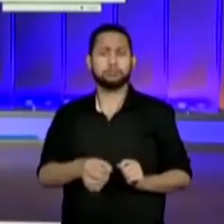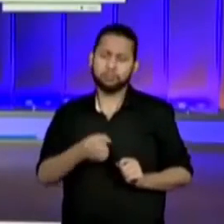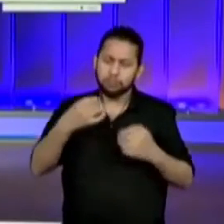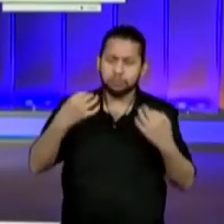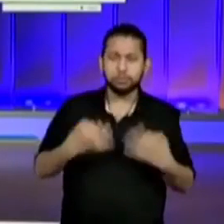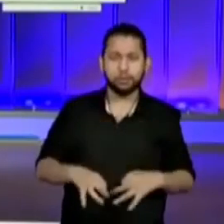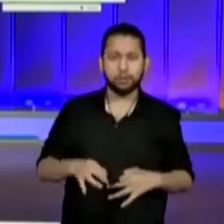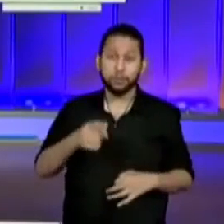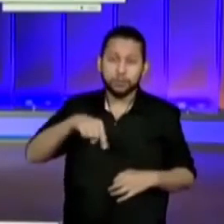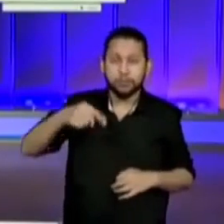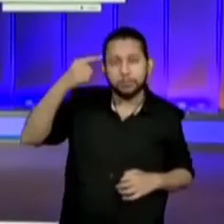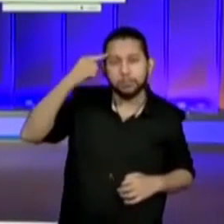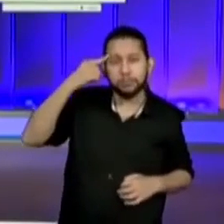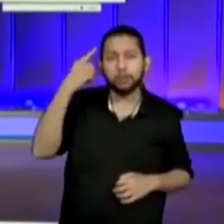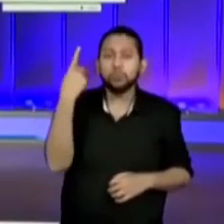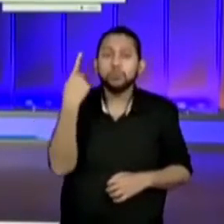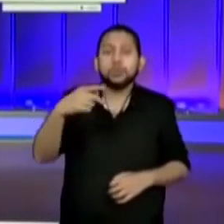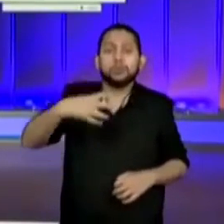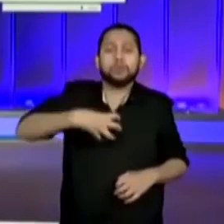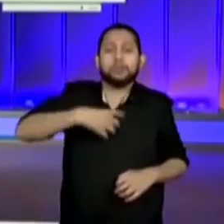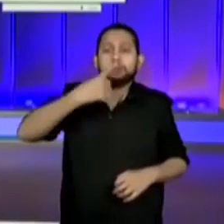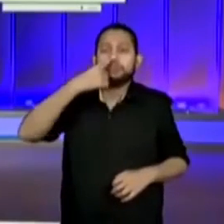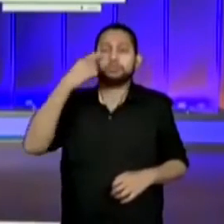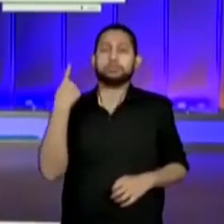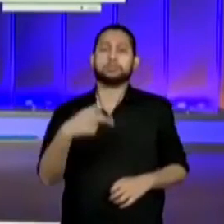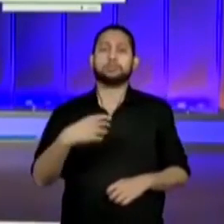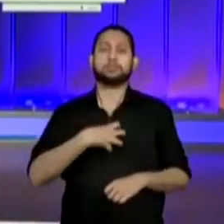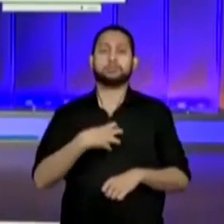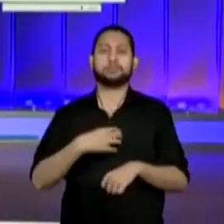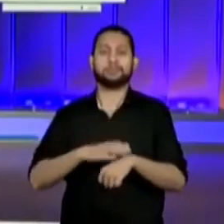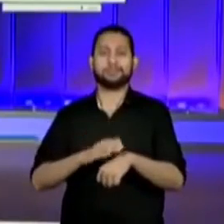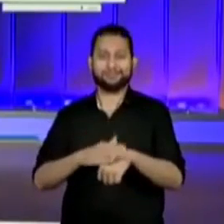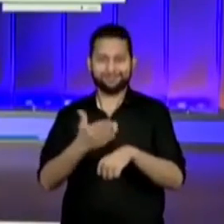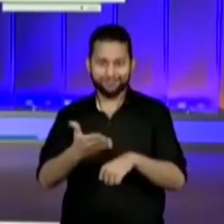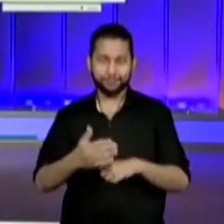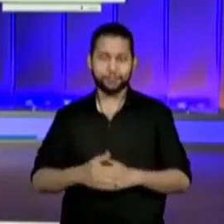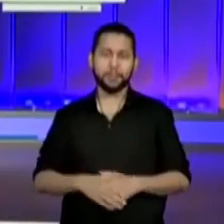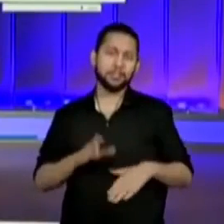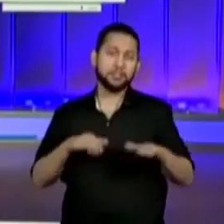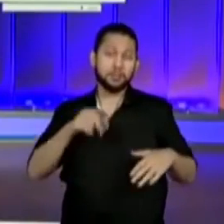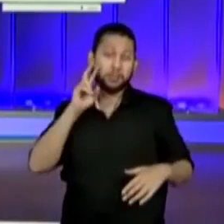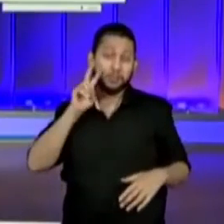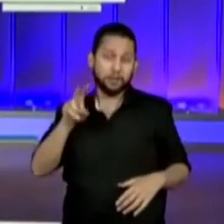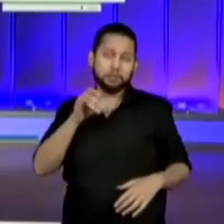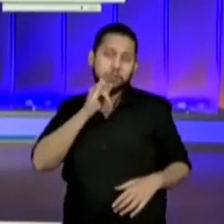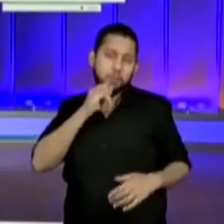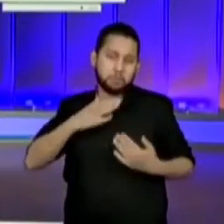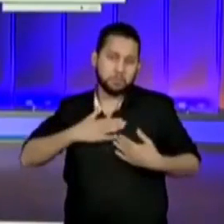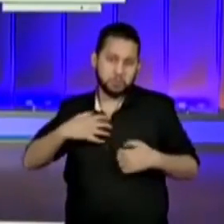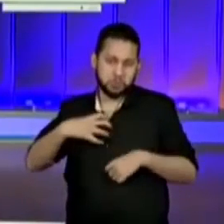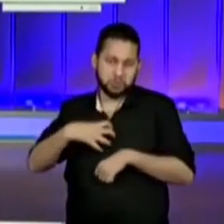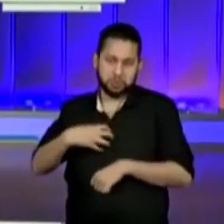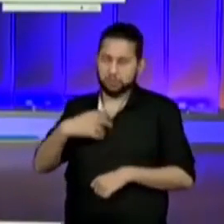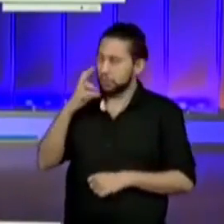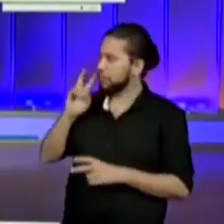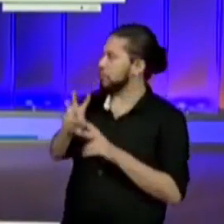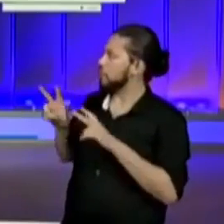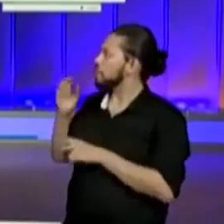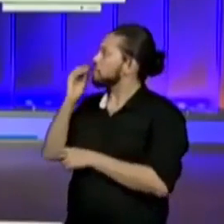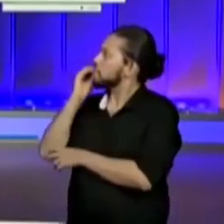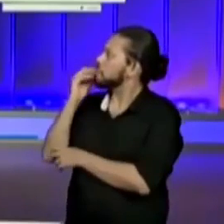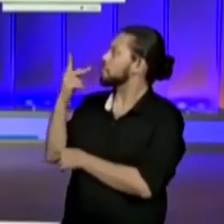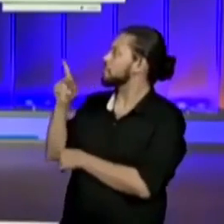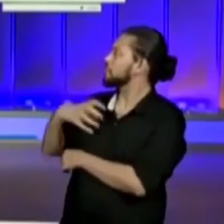correto pensar da maneira que você melhor entende talvez a gente olhe pra maneira que o outro pensou e que o